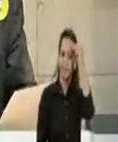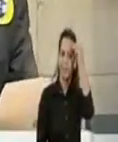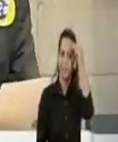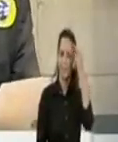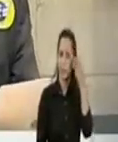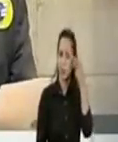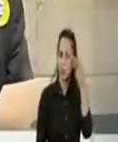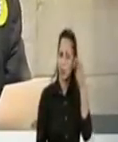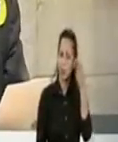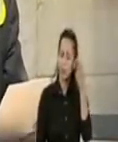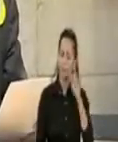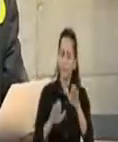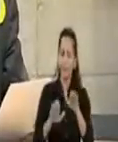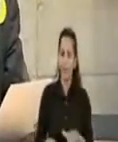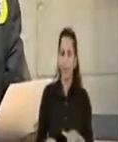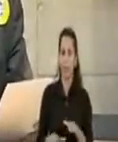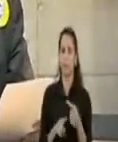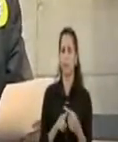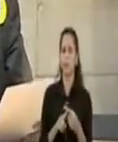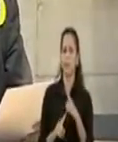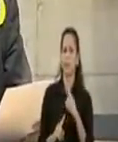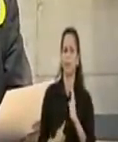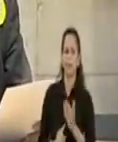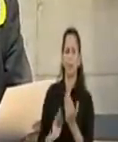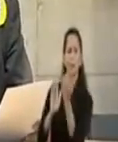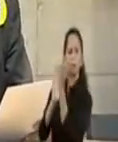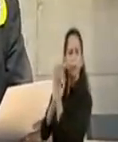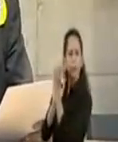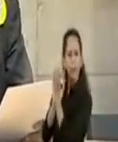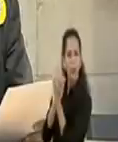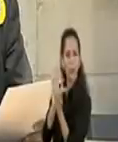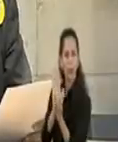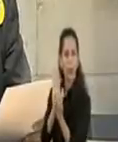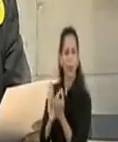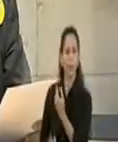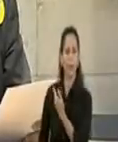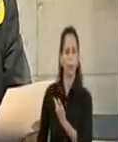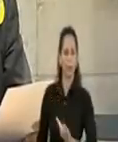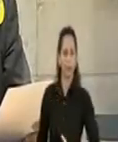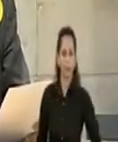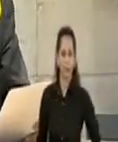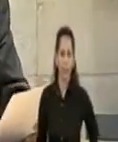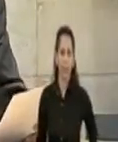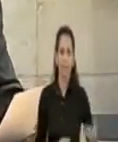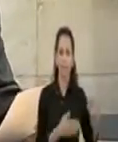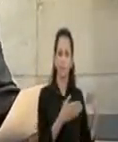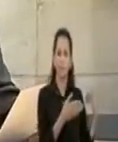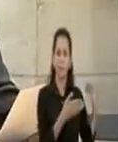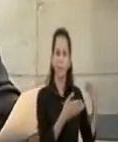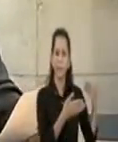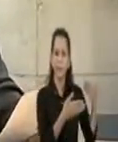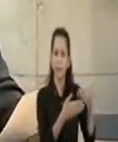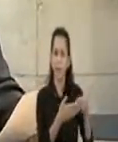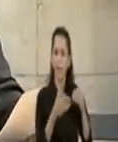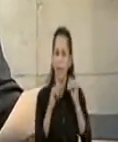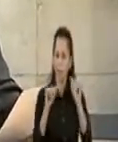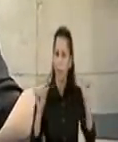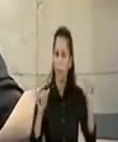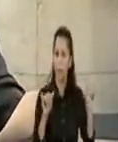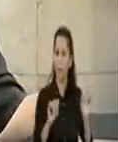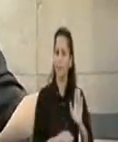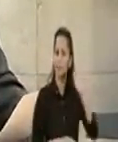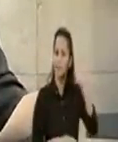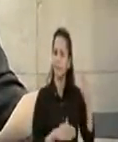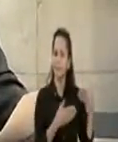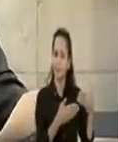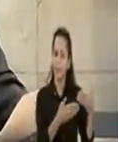governo que ele anunciou durante a campanha eleitoral E todos os compromissos que ele assumiu a partir